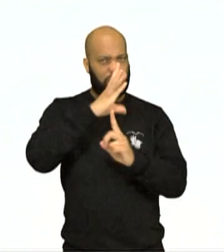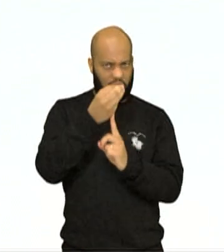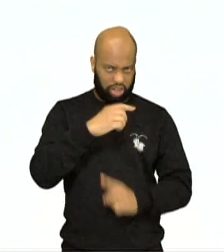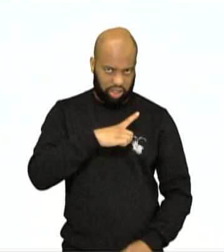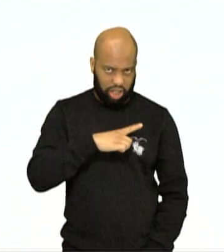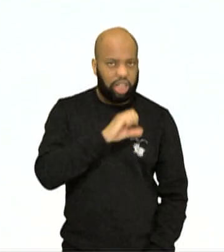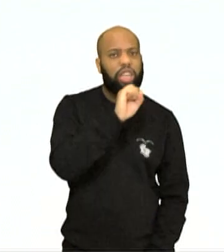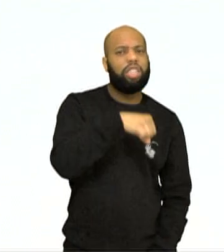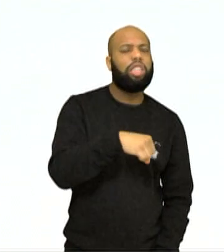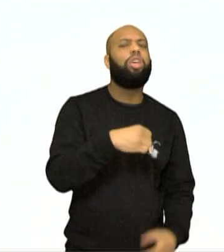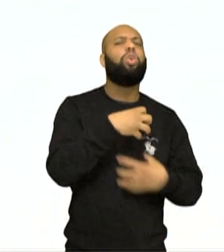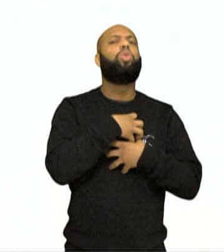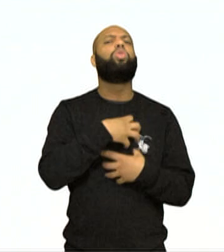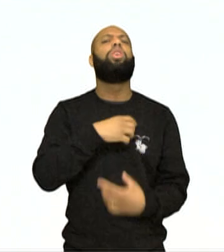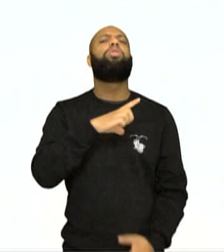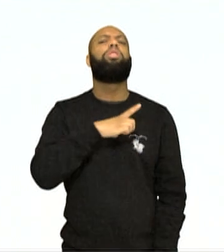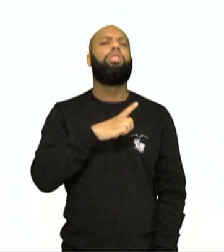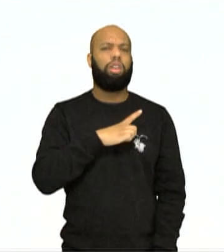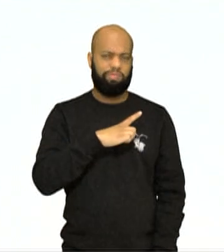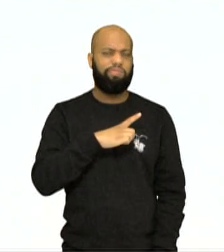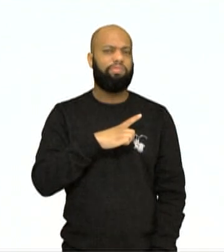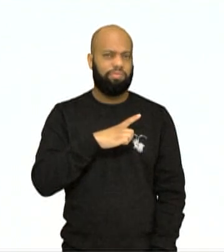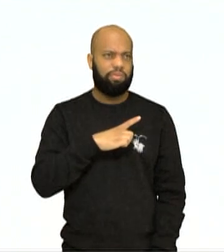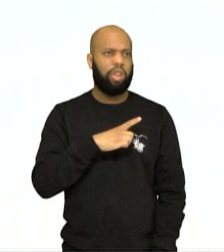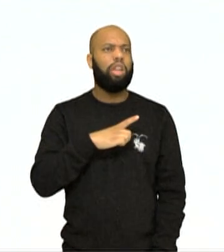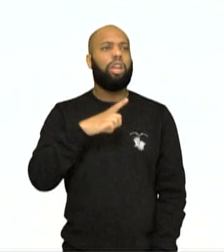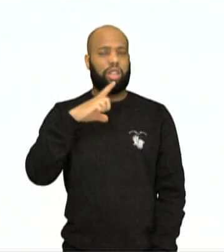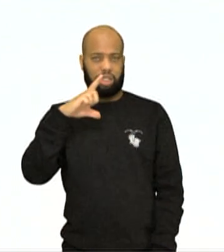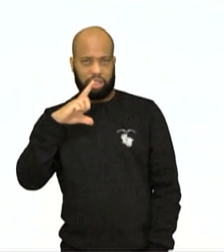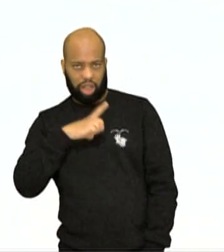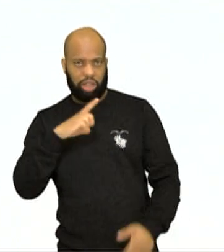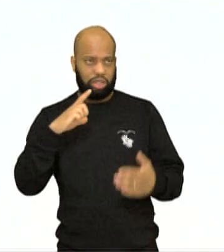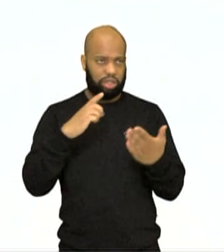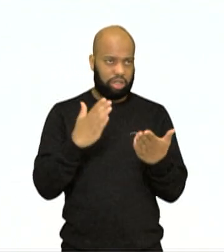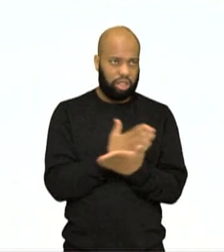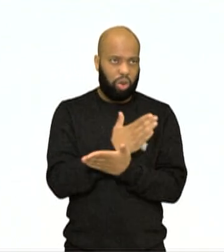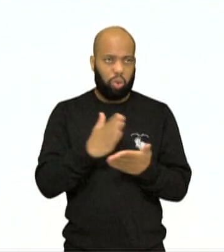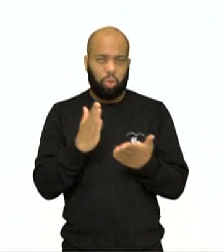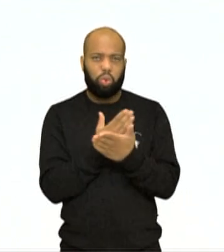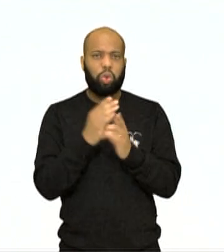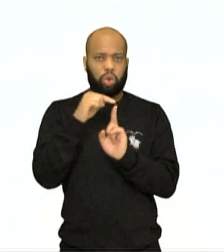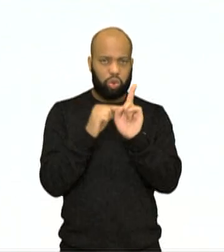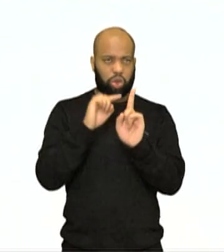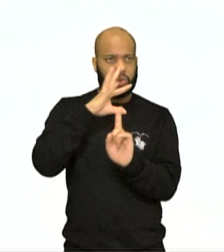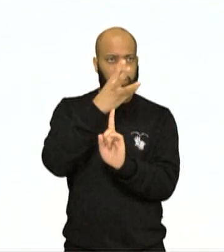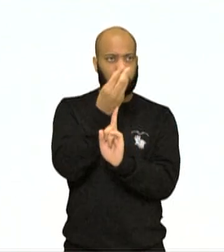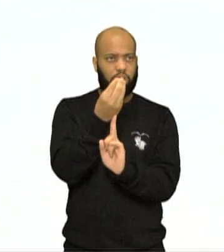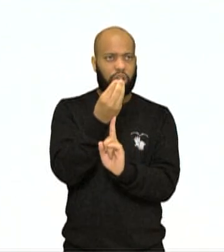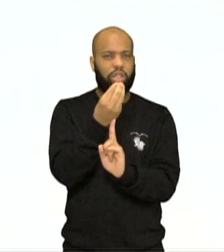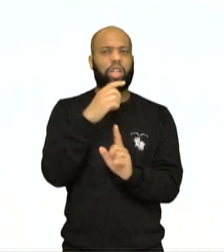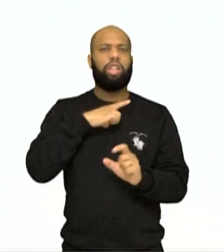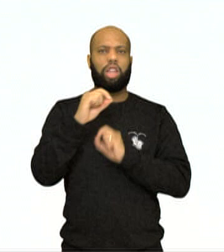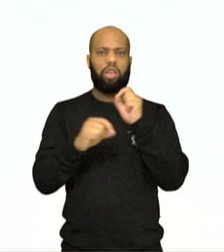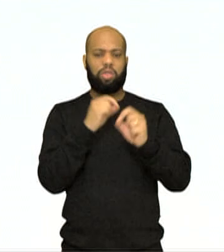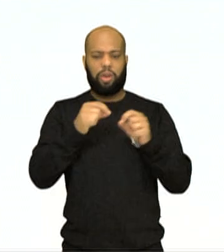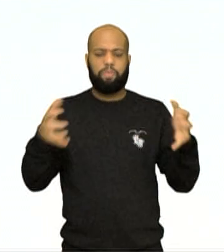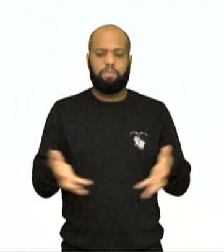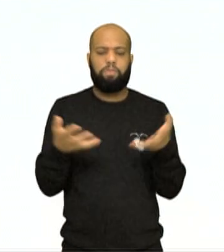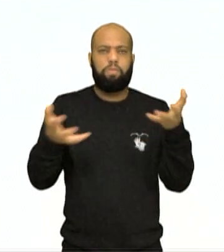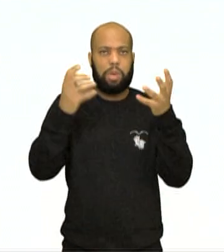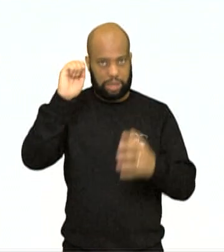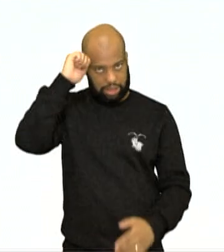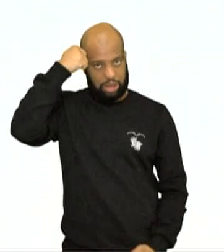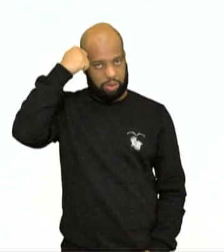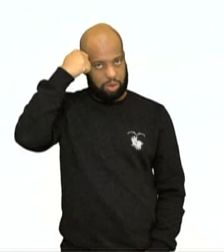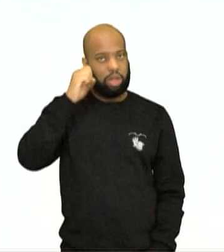sim, qual forma que ele está presente na arte? Existe atualmente algum tipo de arte que privilegia os negros?